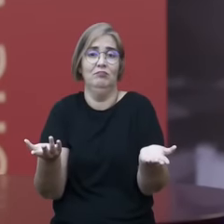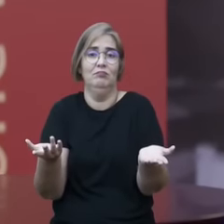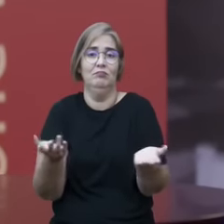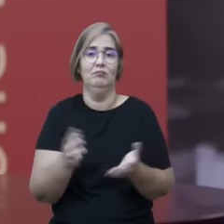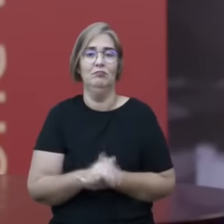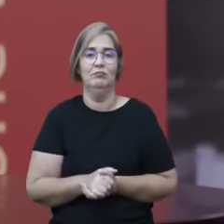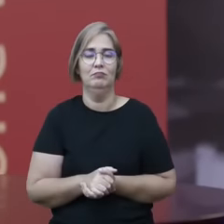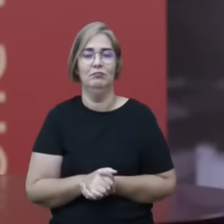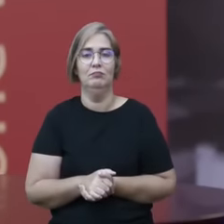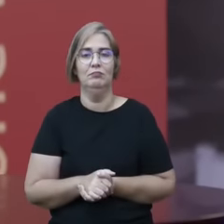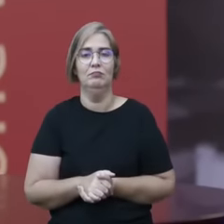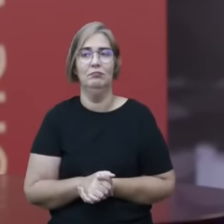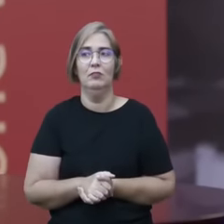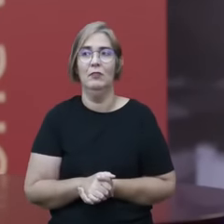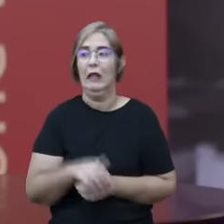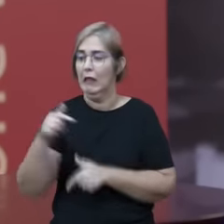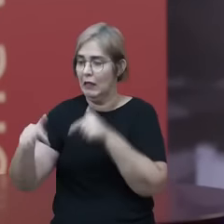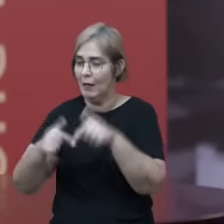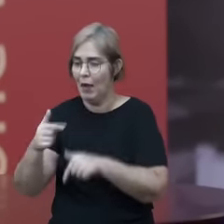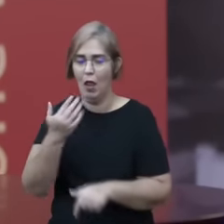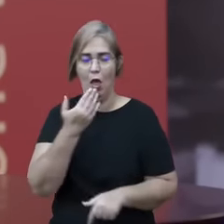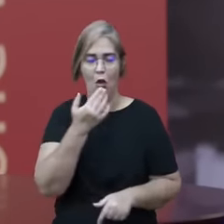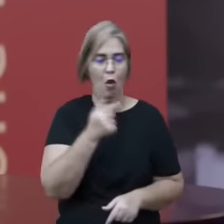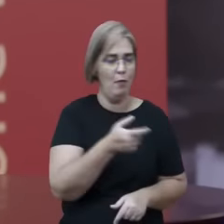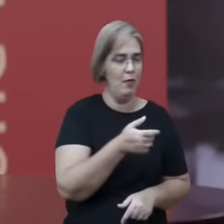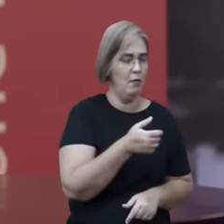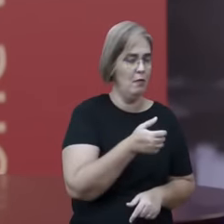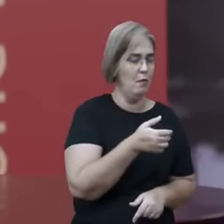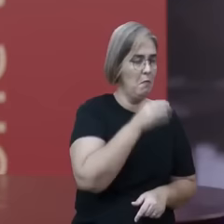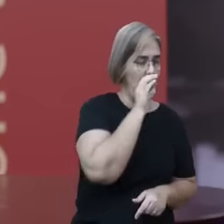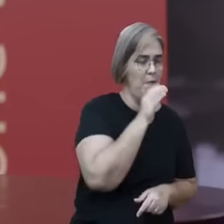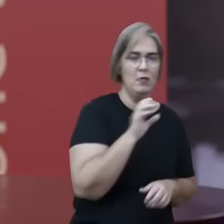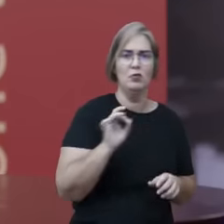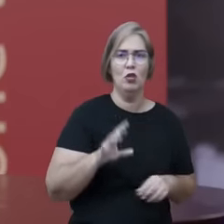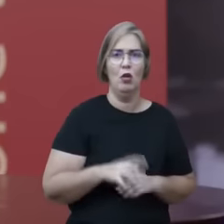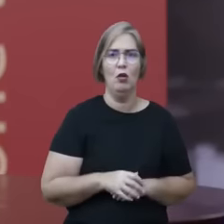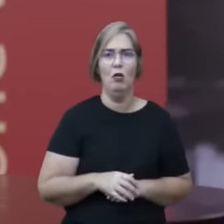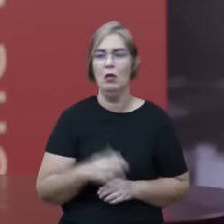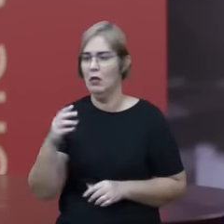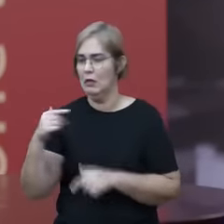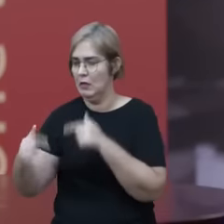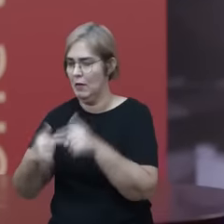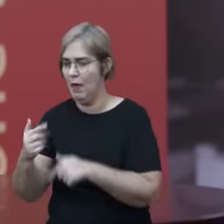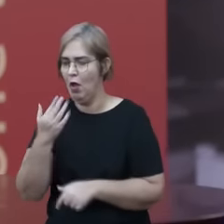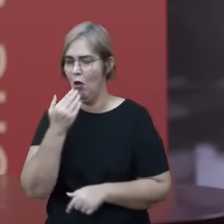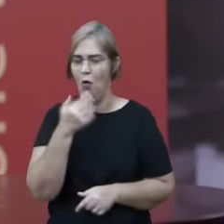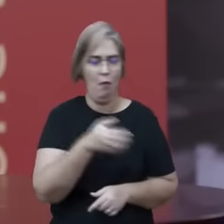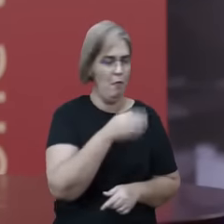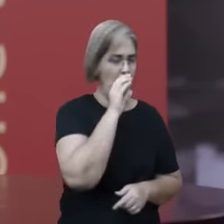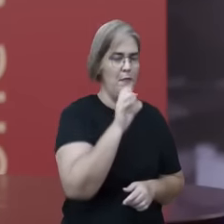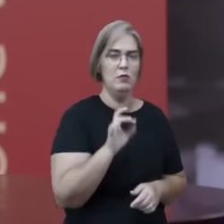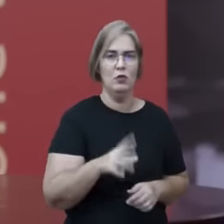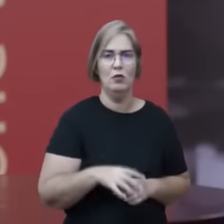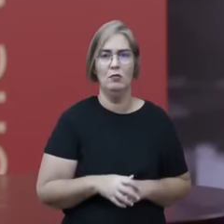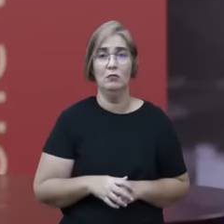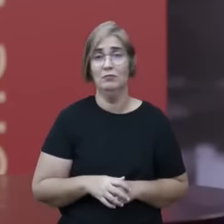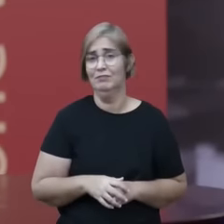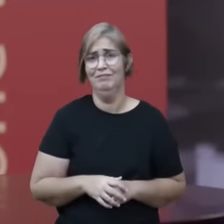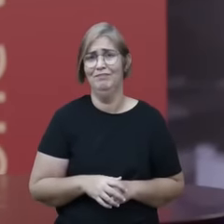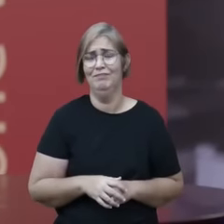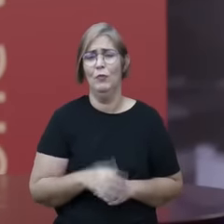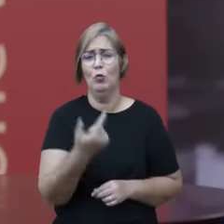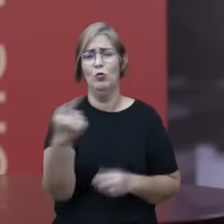que comem, que bebem, que são felizes. Podem ser felizes, não importa. Isso não tem a menor